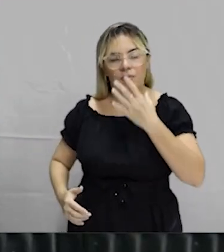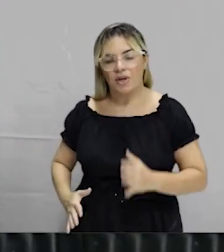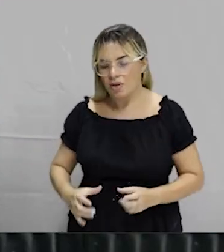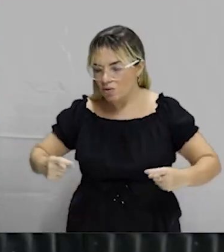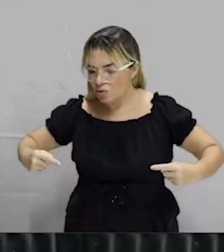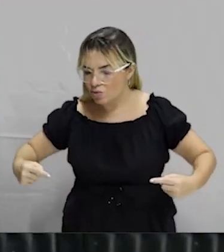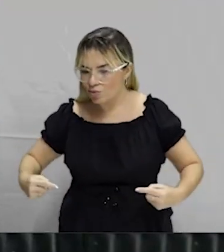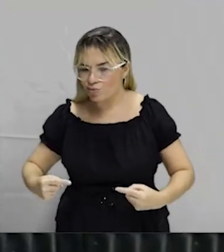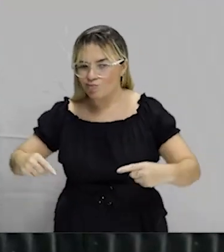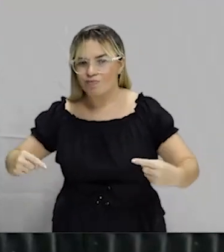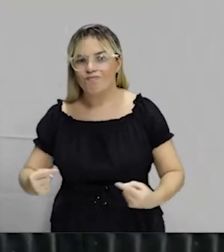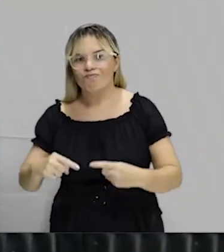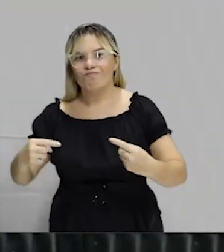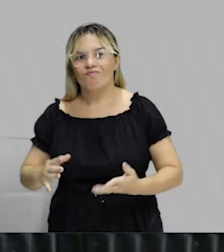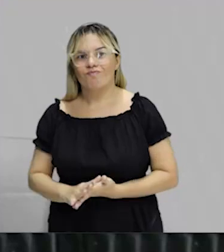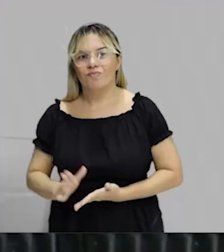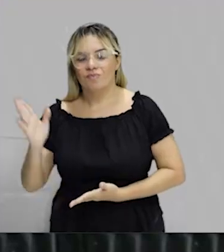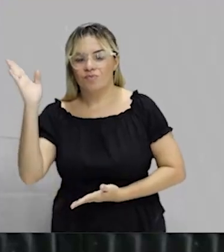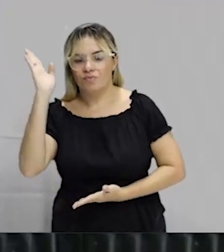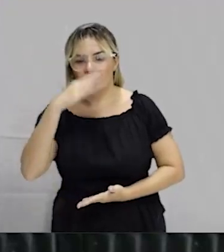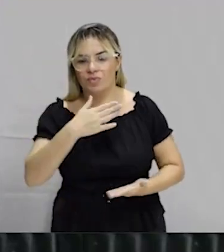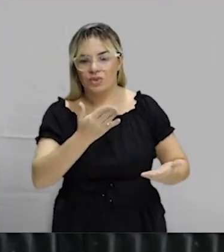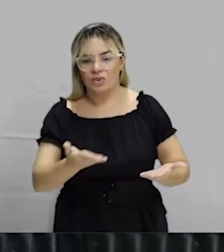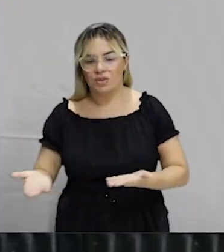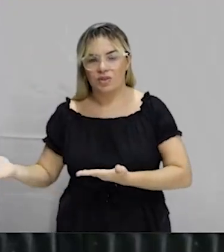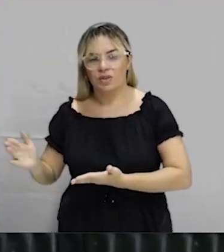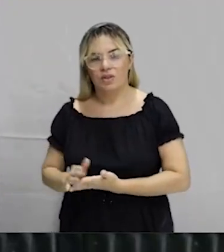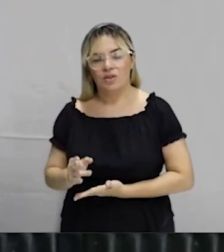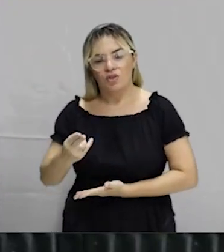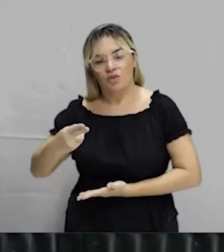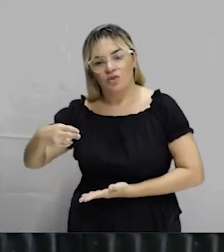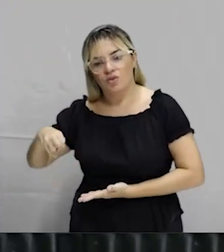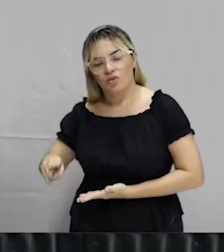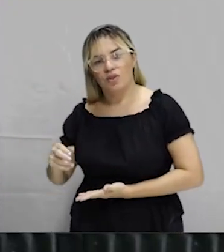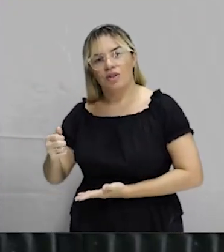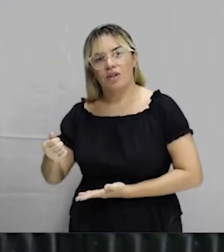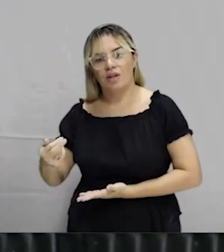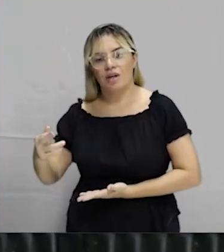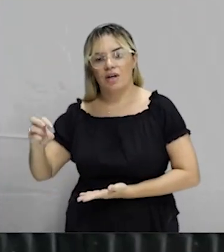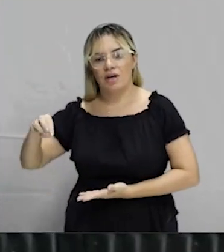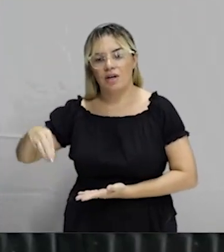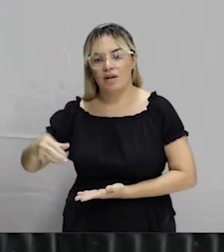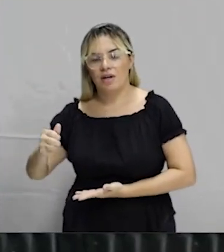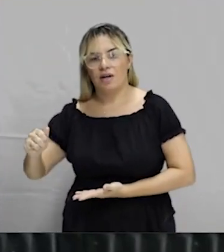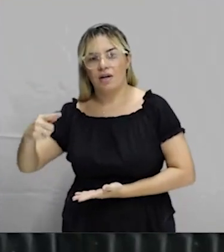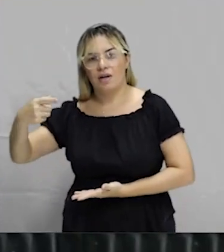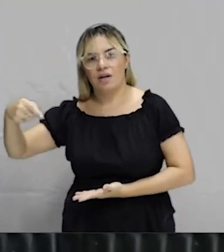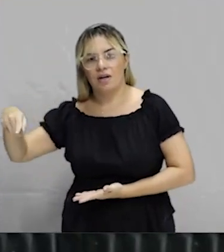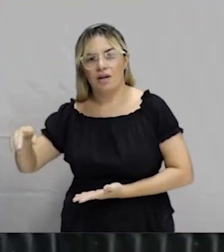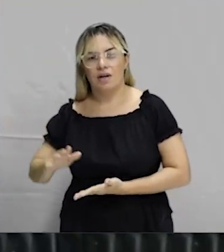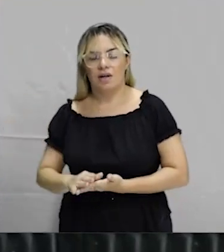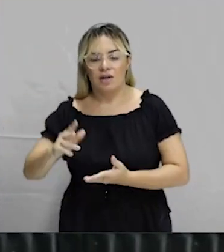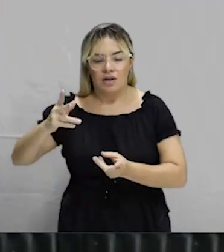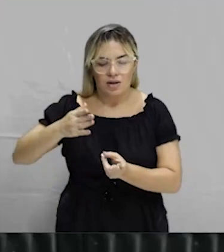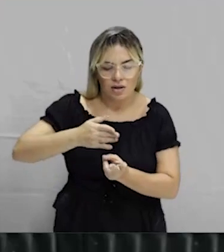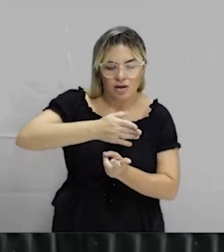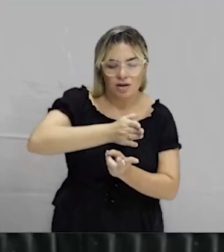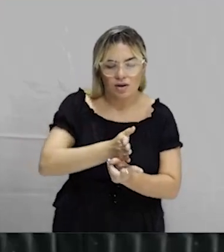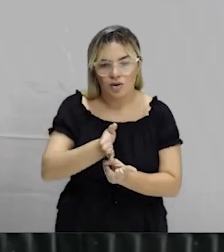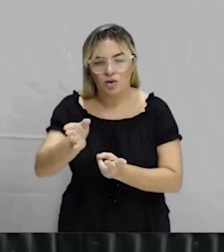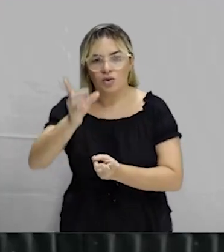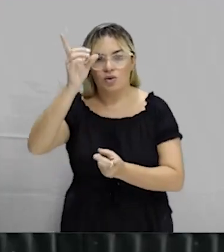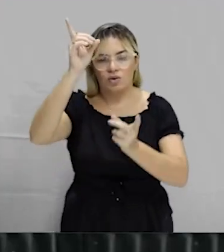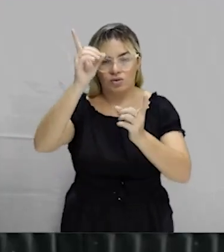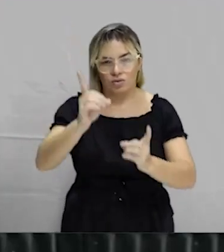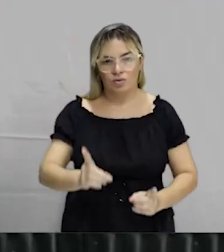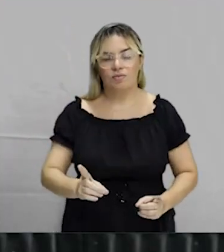O espírito maligno que ela é chamado de Arimã. Então, você vê, na verdade, uma espécie de dualidade, mas no fundo,